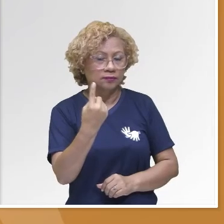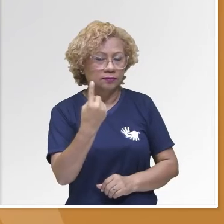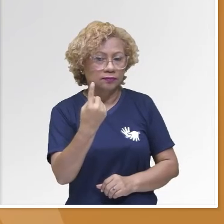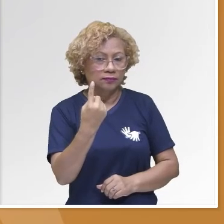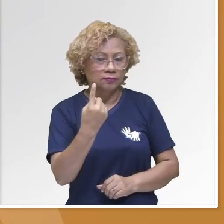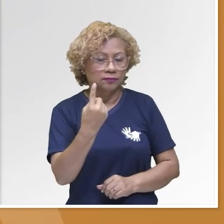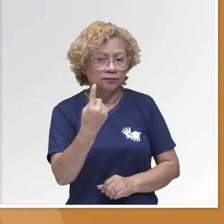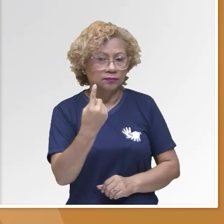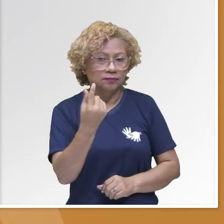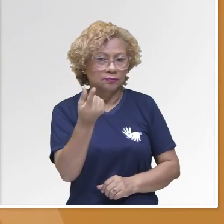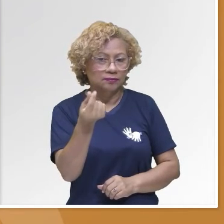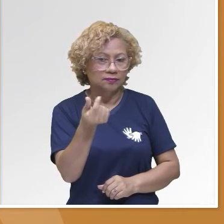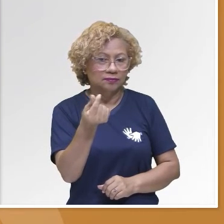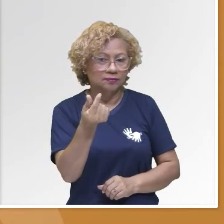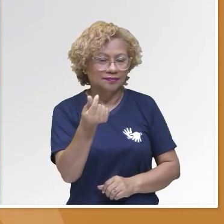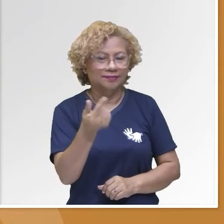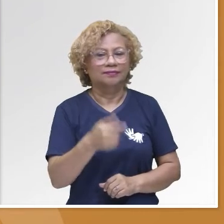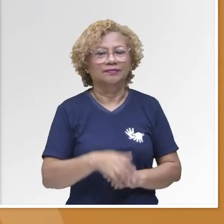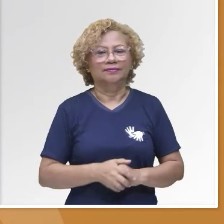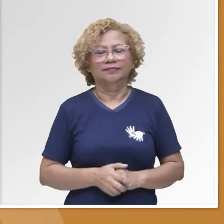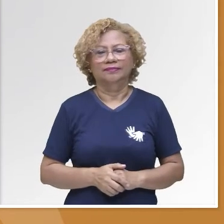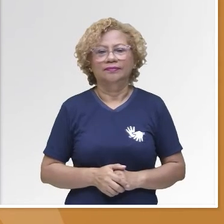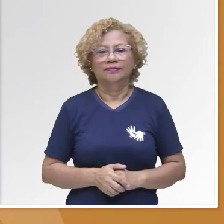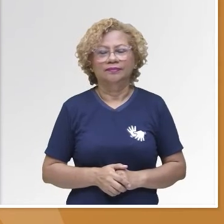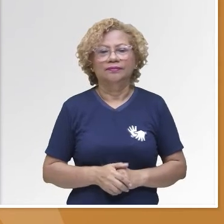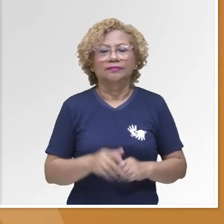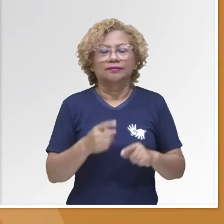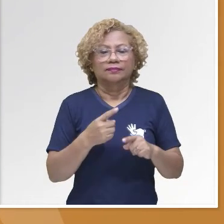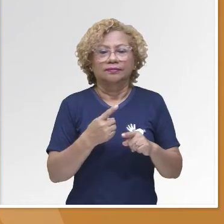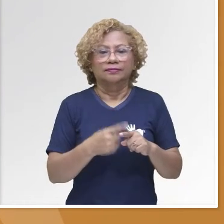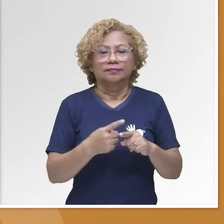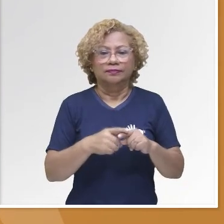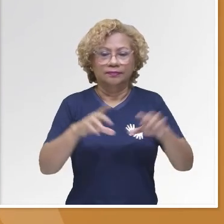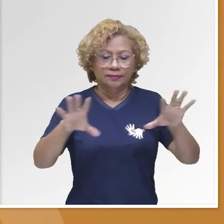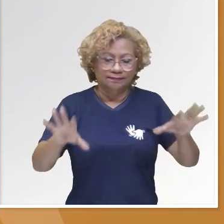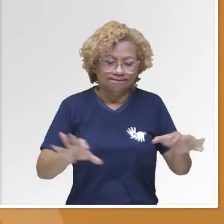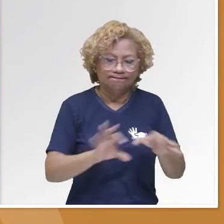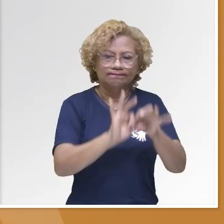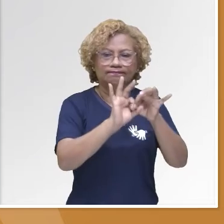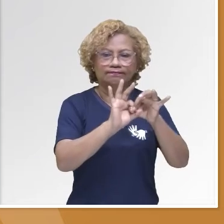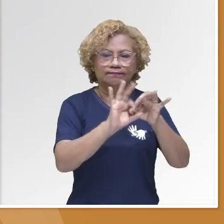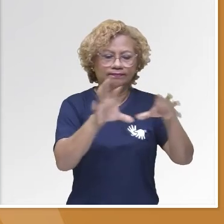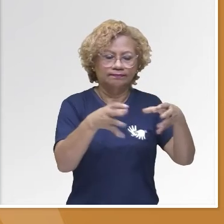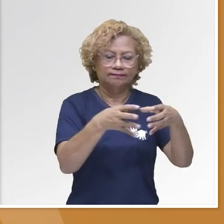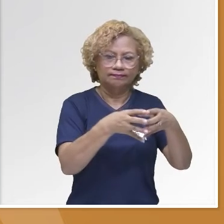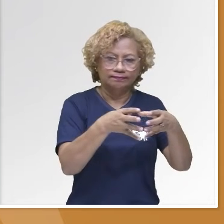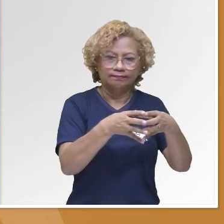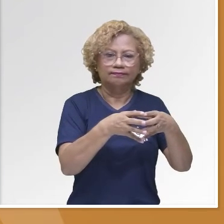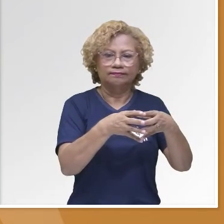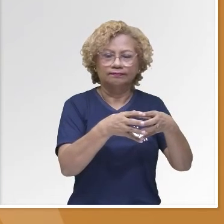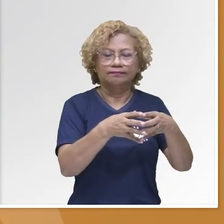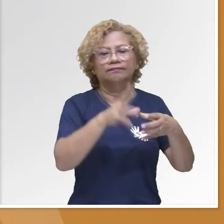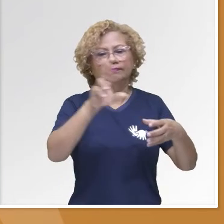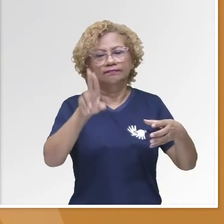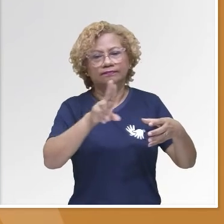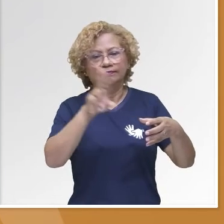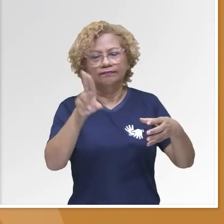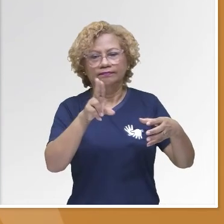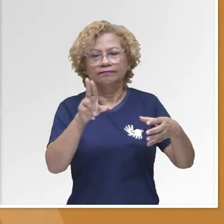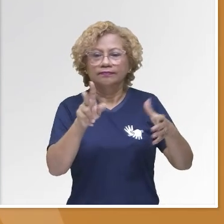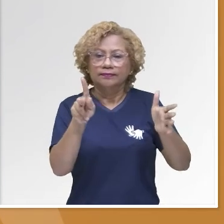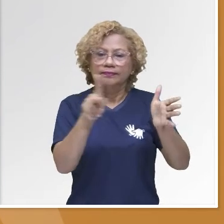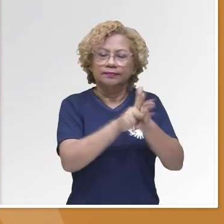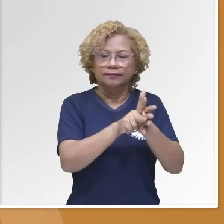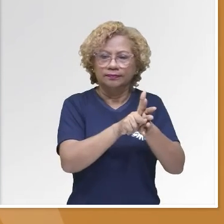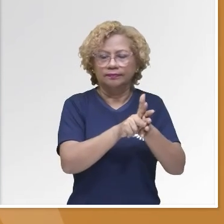né, vão fazer parte de uma União Econômica e Monetária, que vai ser um caso